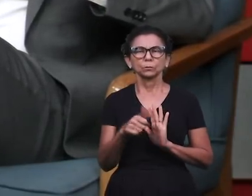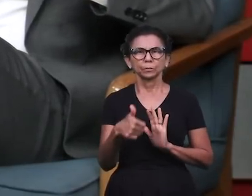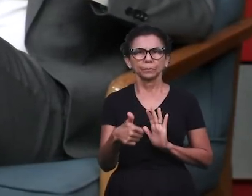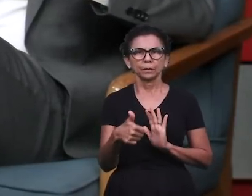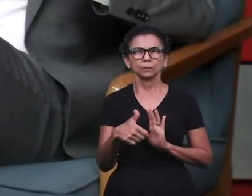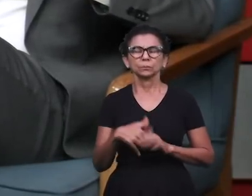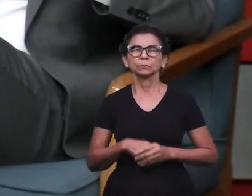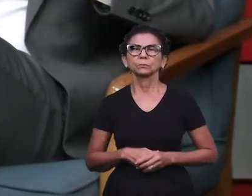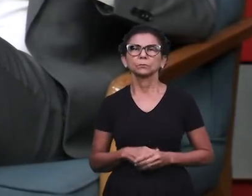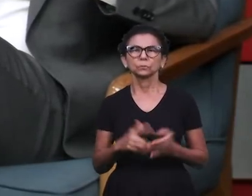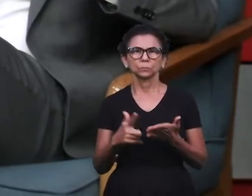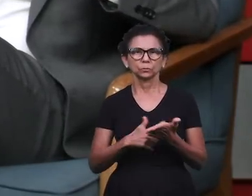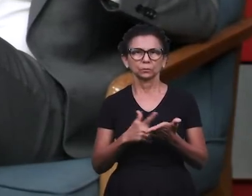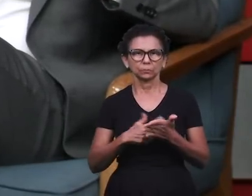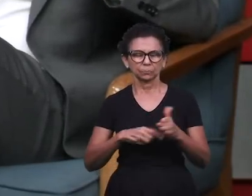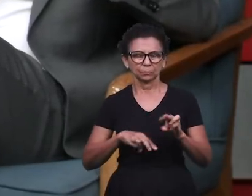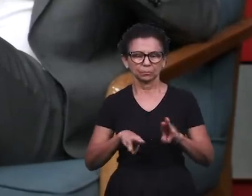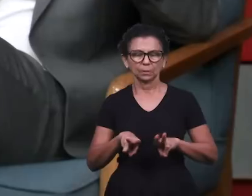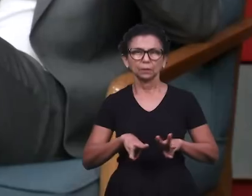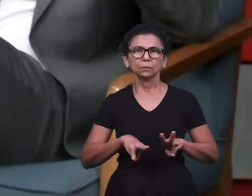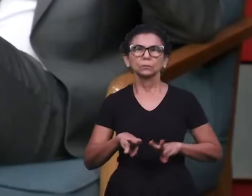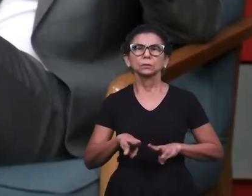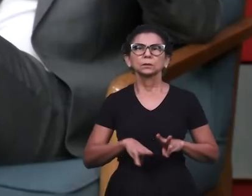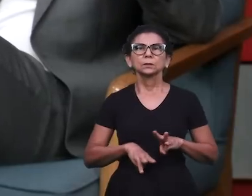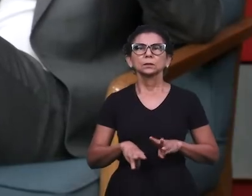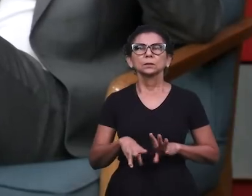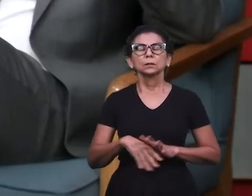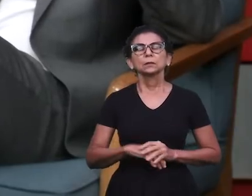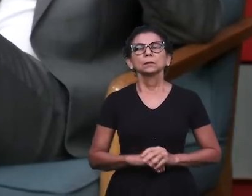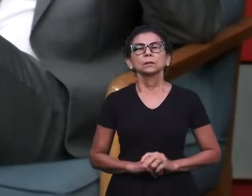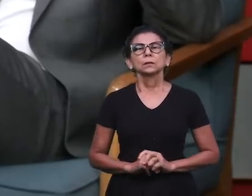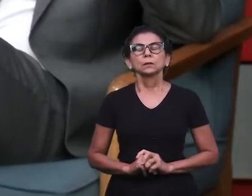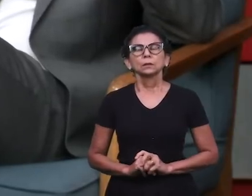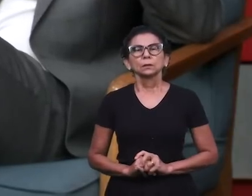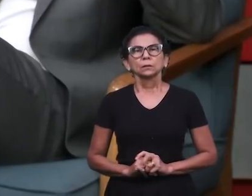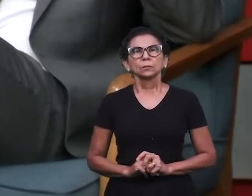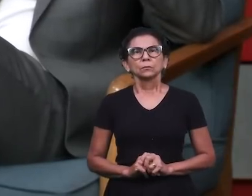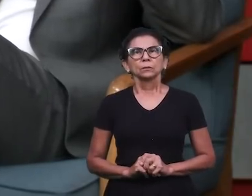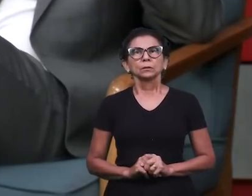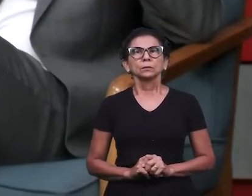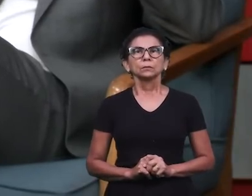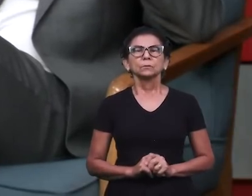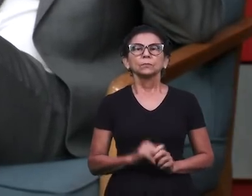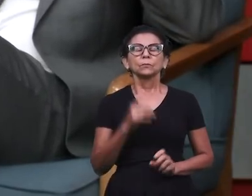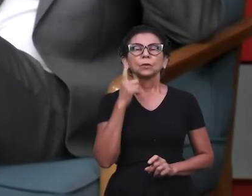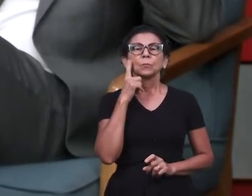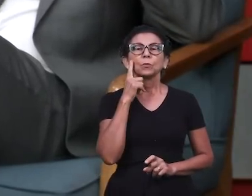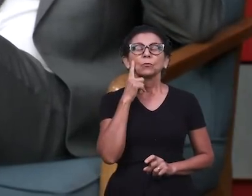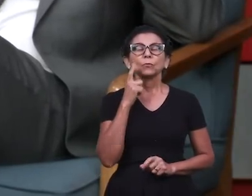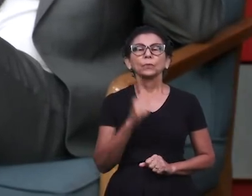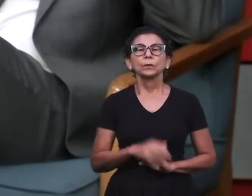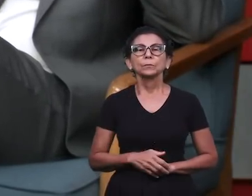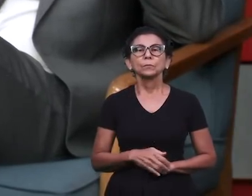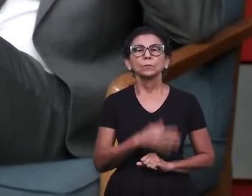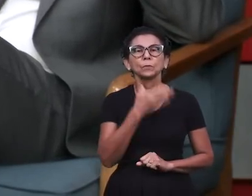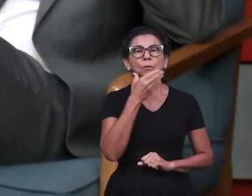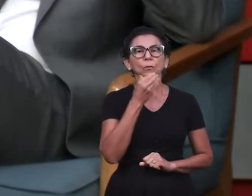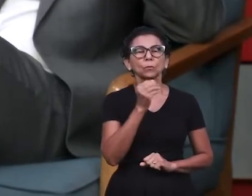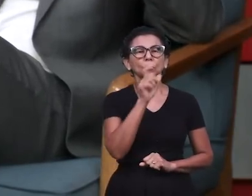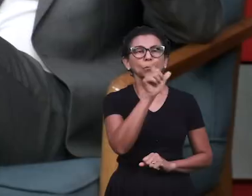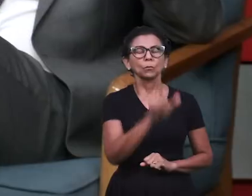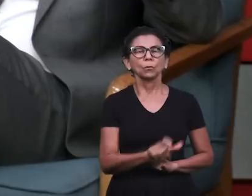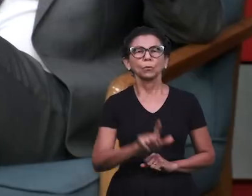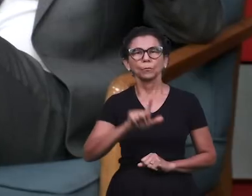1 de Marcos, nós vamos falar hoje sobre a cura do leproso.